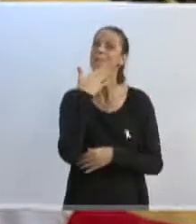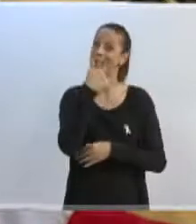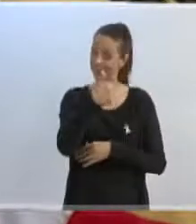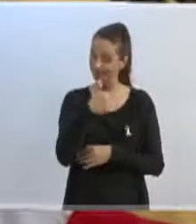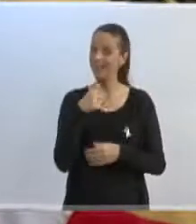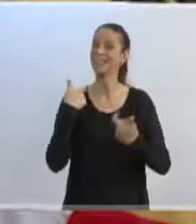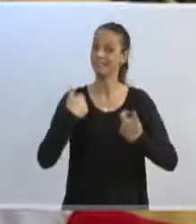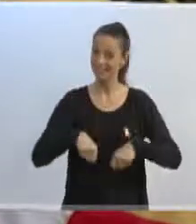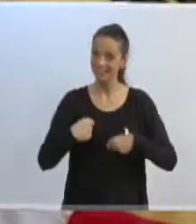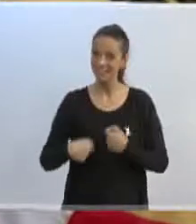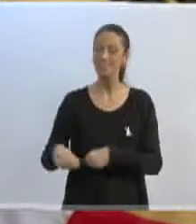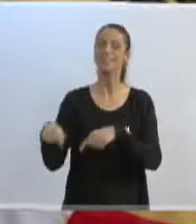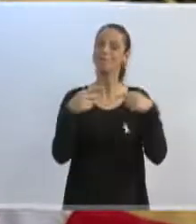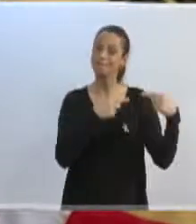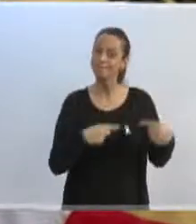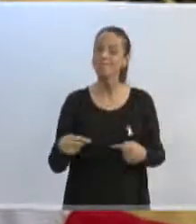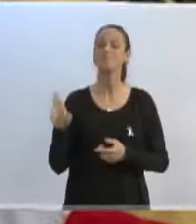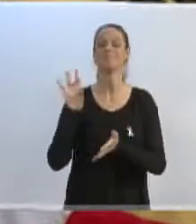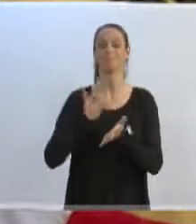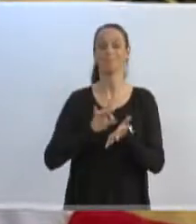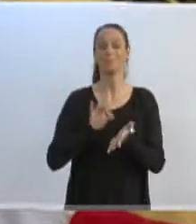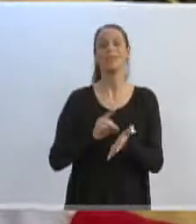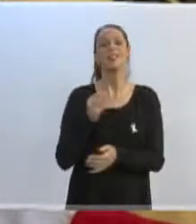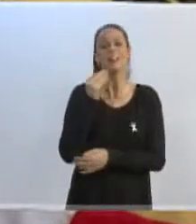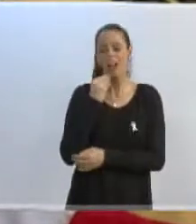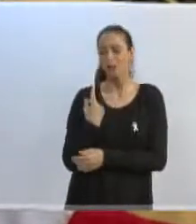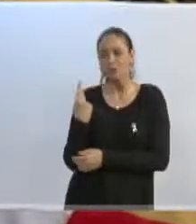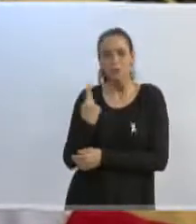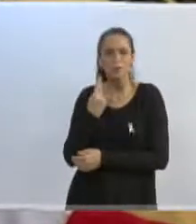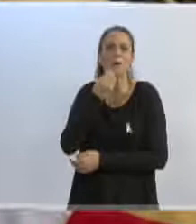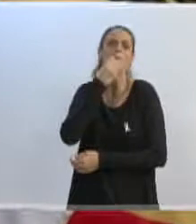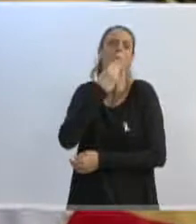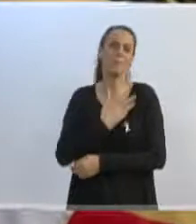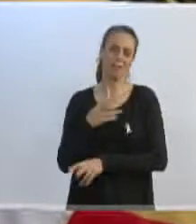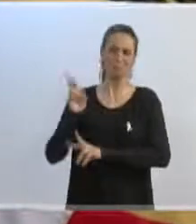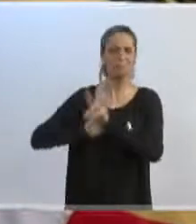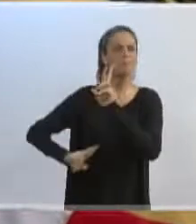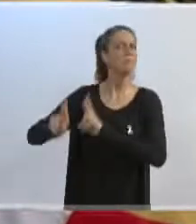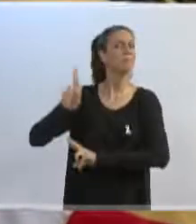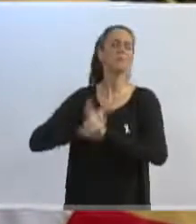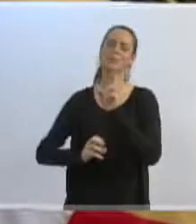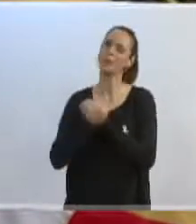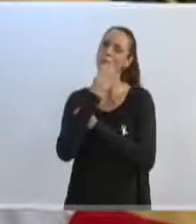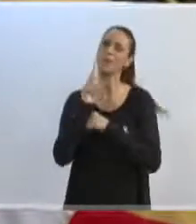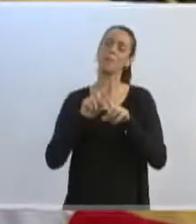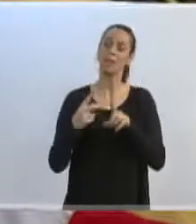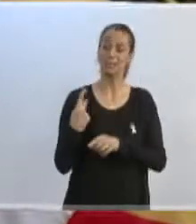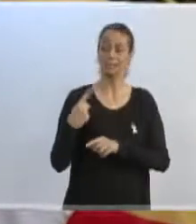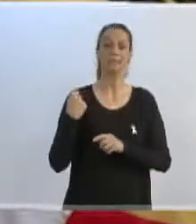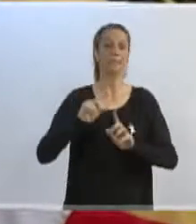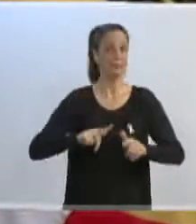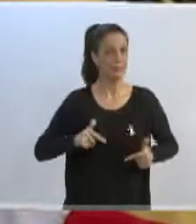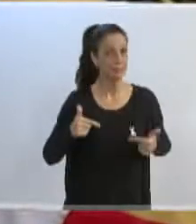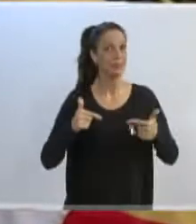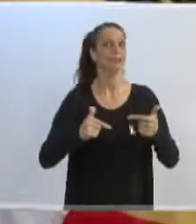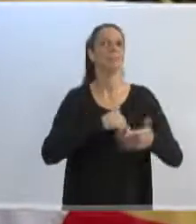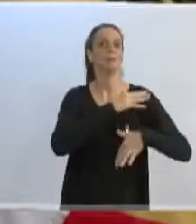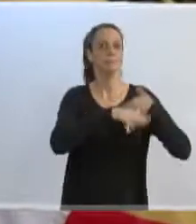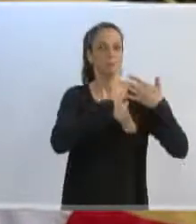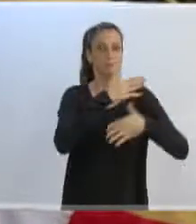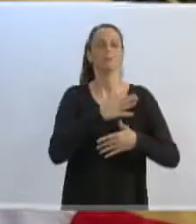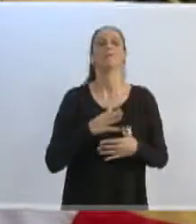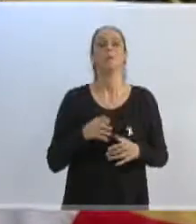debate, simplesmente, e é por isso que nós nos damos muito bem, tanto eu quanto o vereador Matias, nós precisamos avançar, vereador Matias, e todas